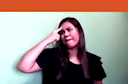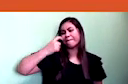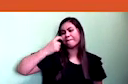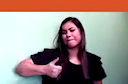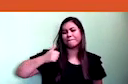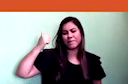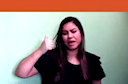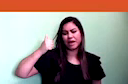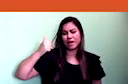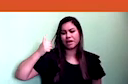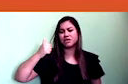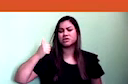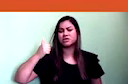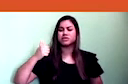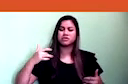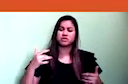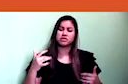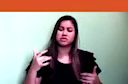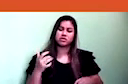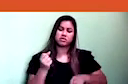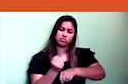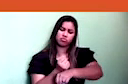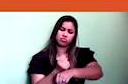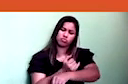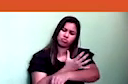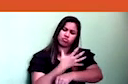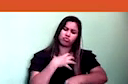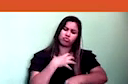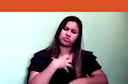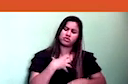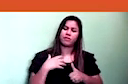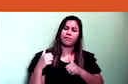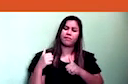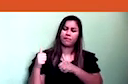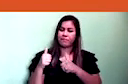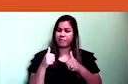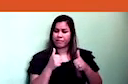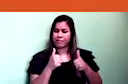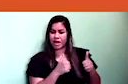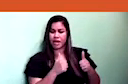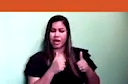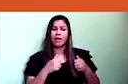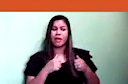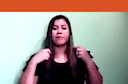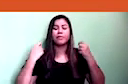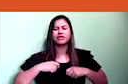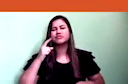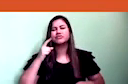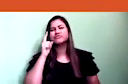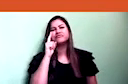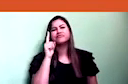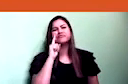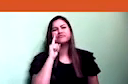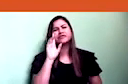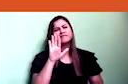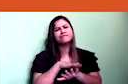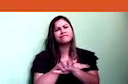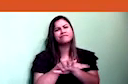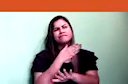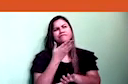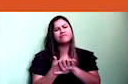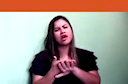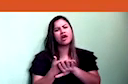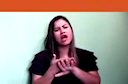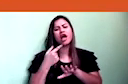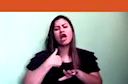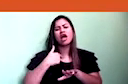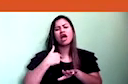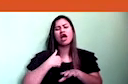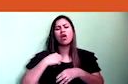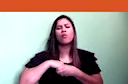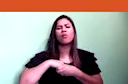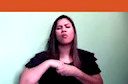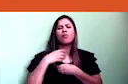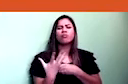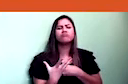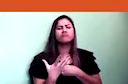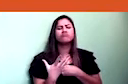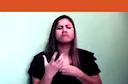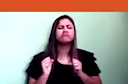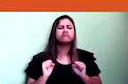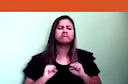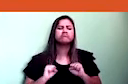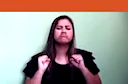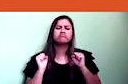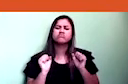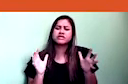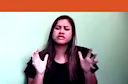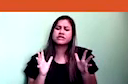alguns conceitos do dia a dia, como eu estou reagindo ou como estou agindo diante de situações, né? Então, é necessário